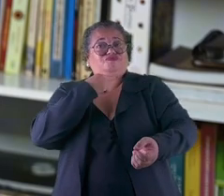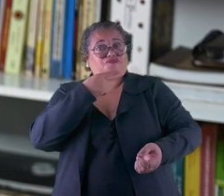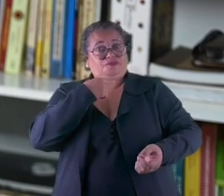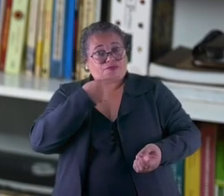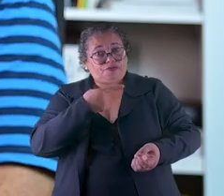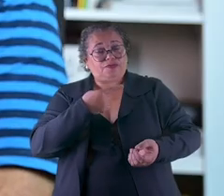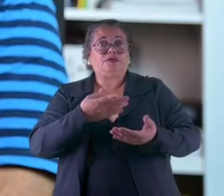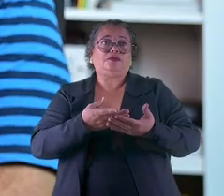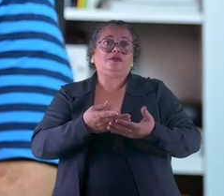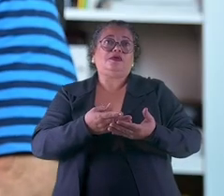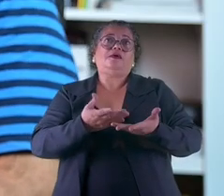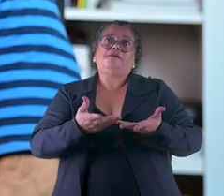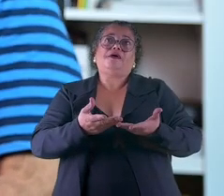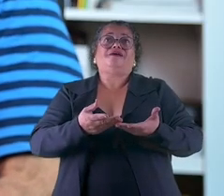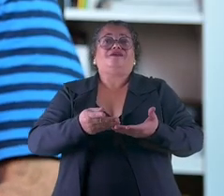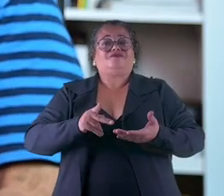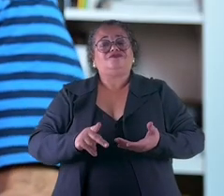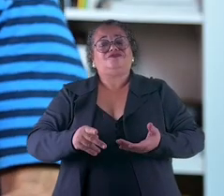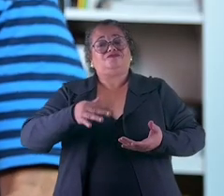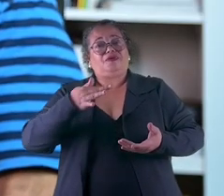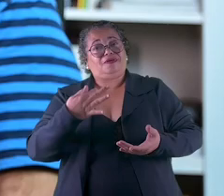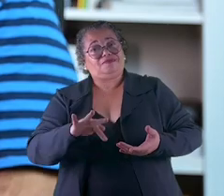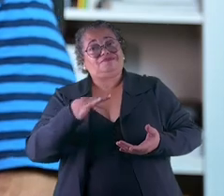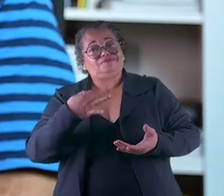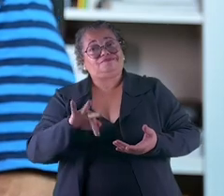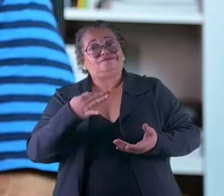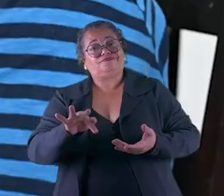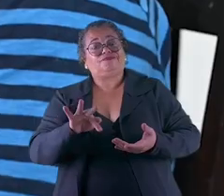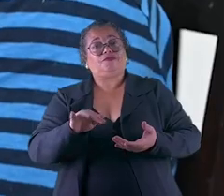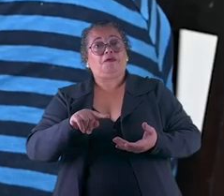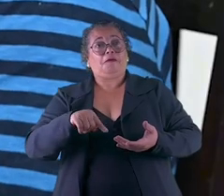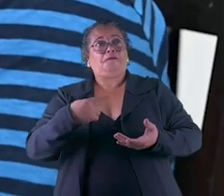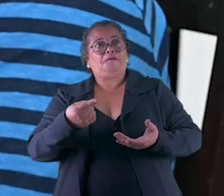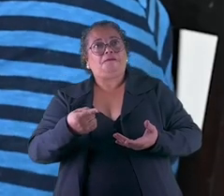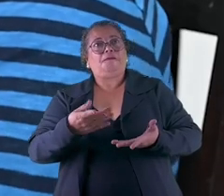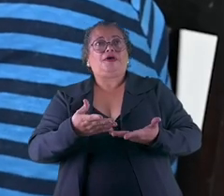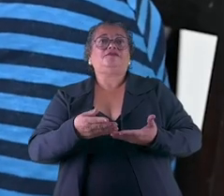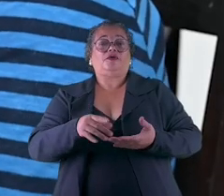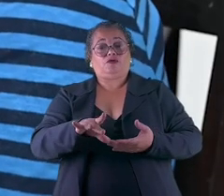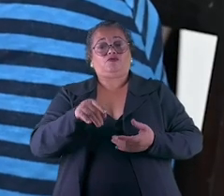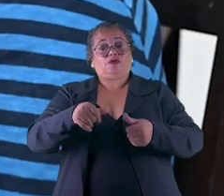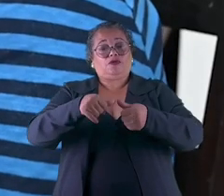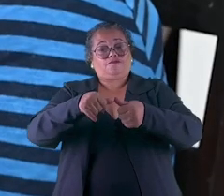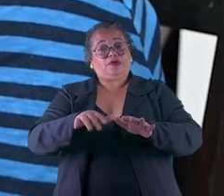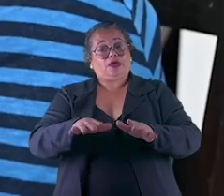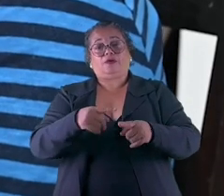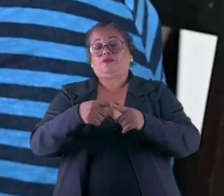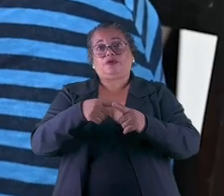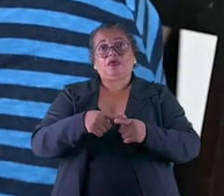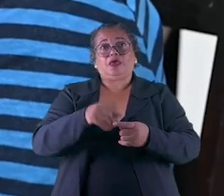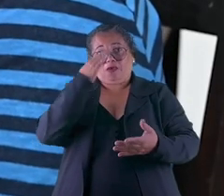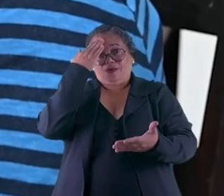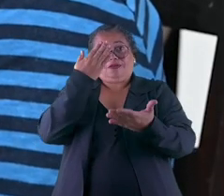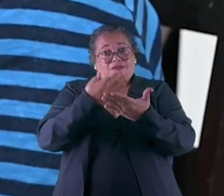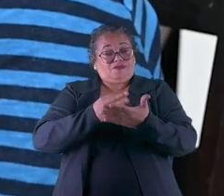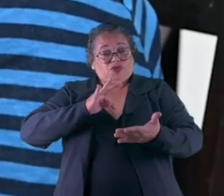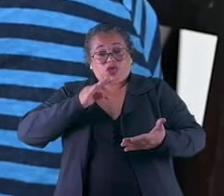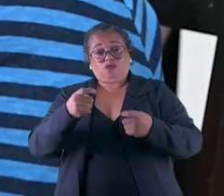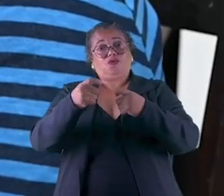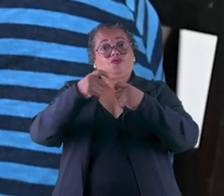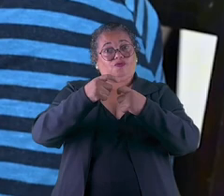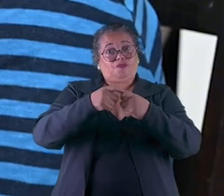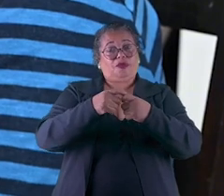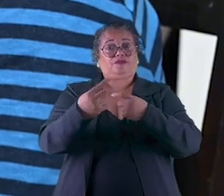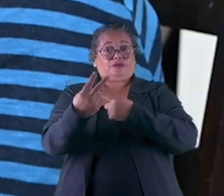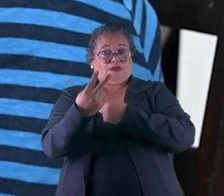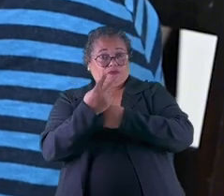veia. E continuaria com a dor, mas eu optei por ficar, porque eu acreditava